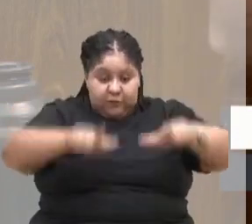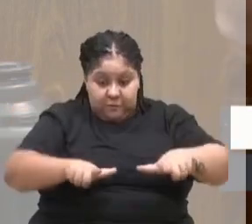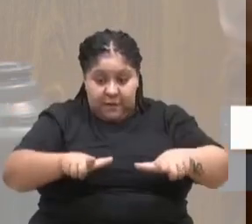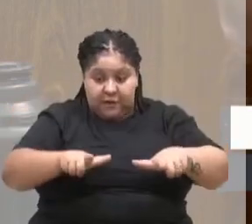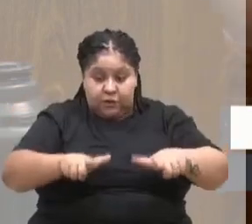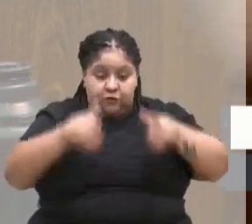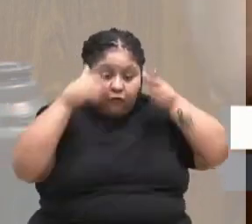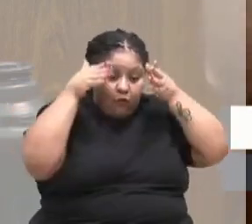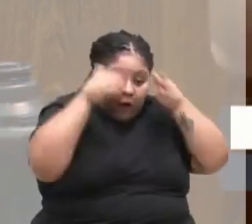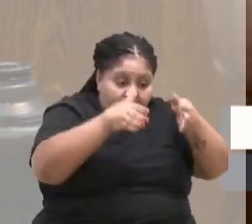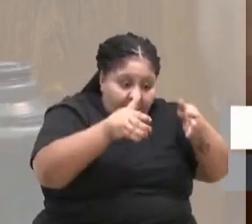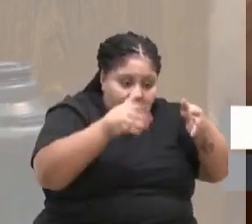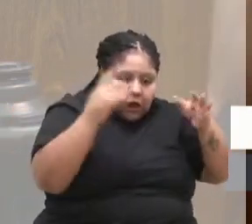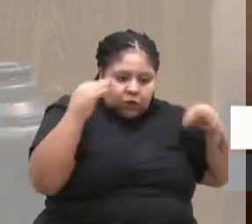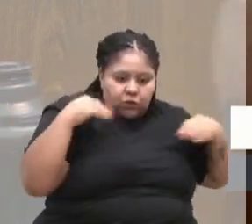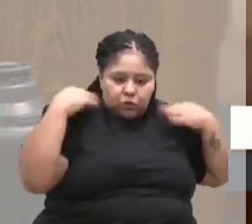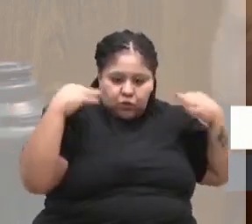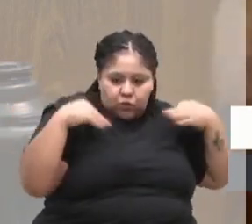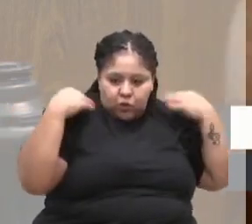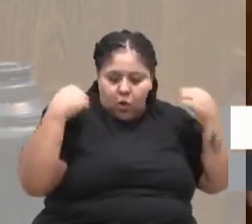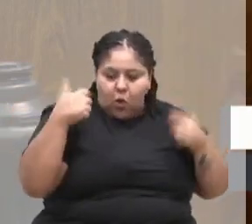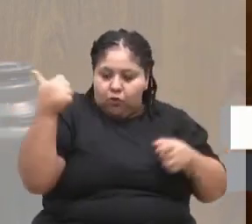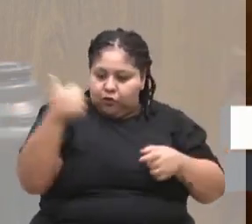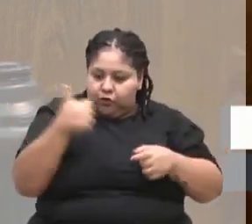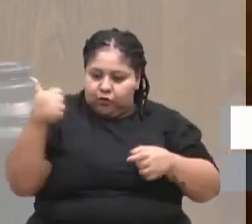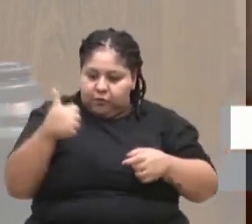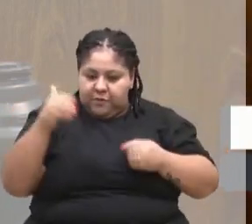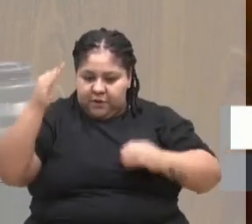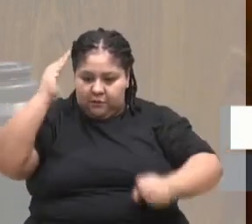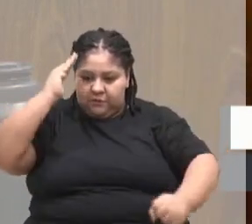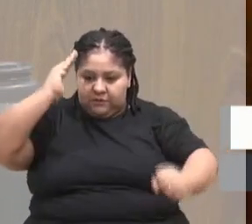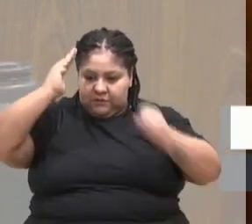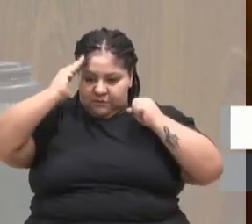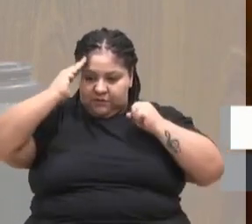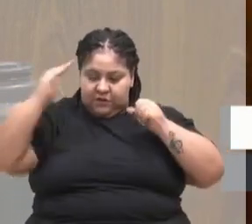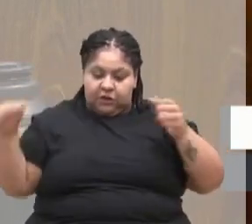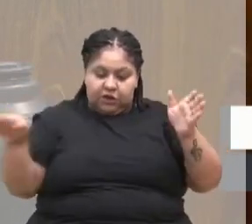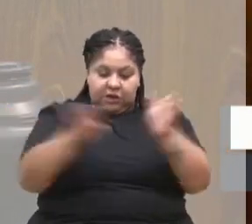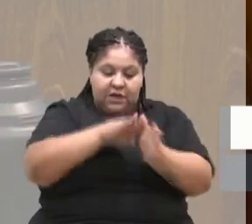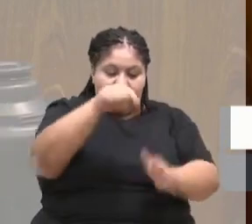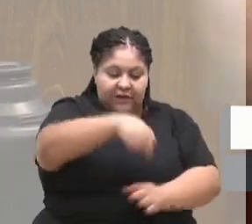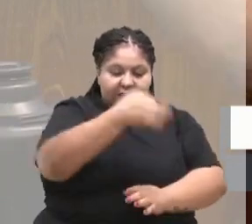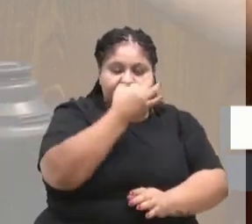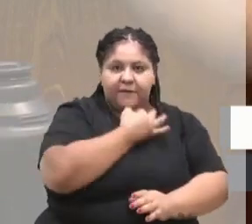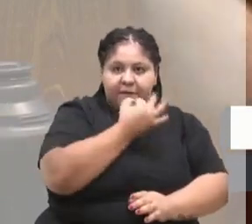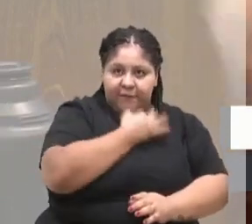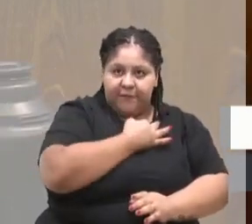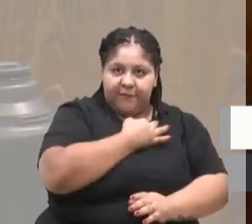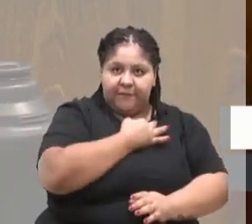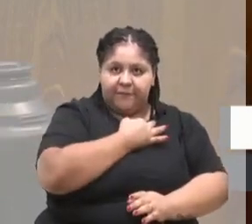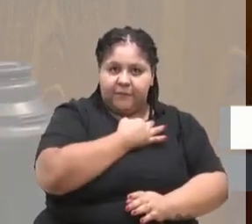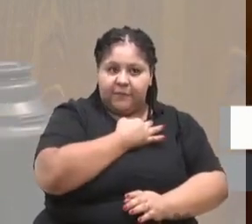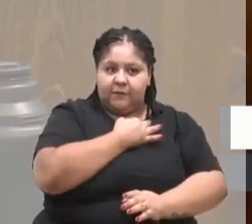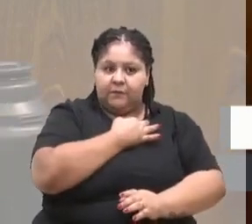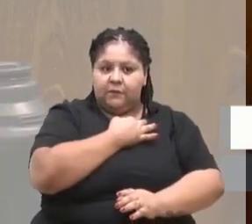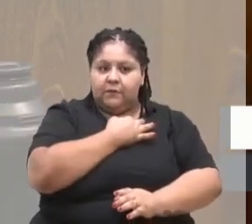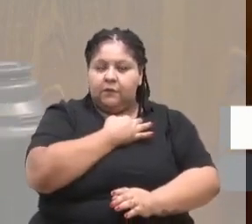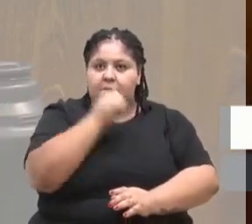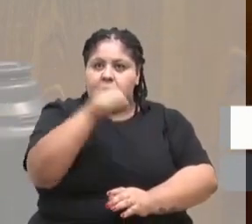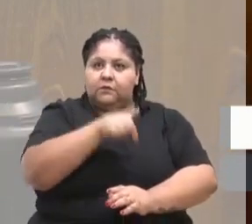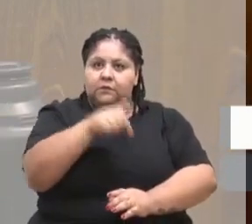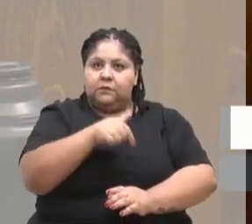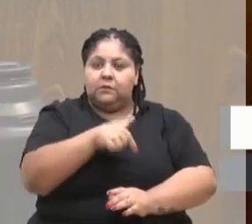parte dos primeiros imigrantes que chegaram em Caxias vieram por aí. Uma parte dobrou à esquerda e foi